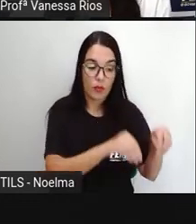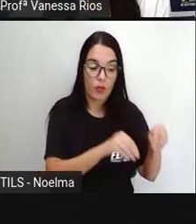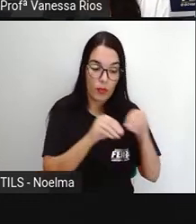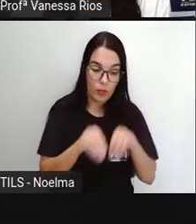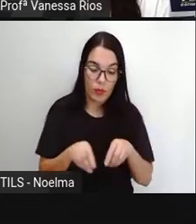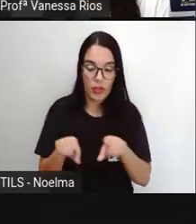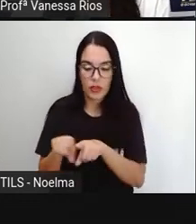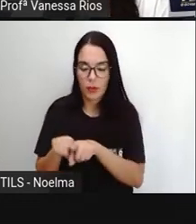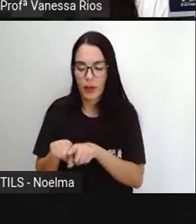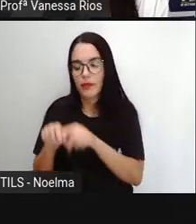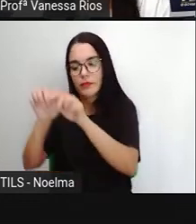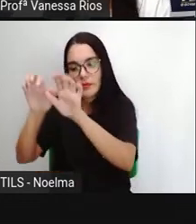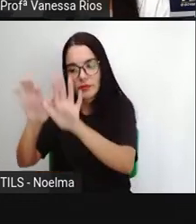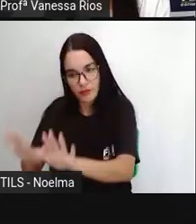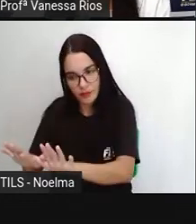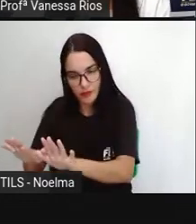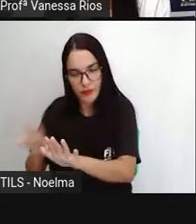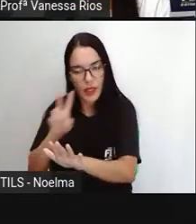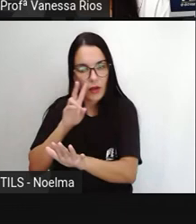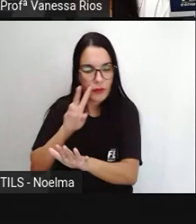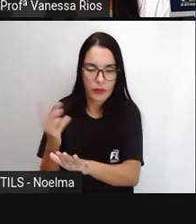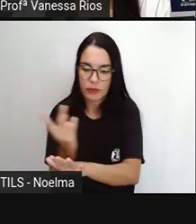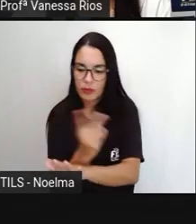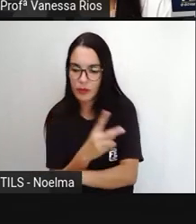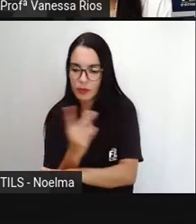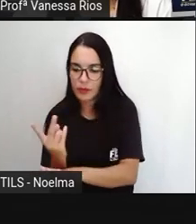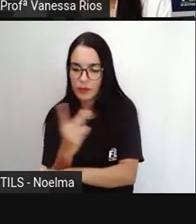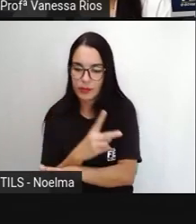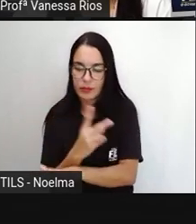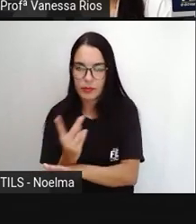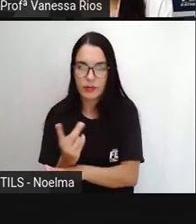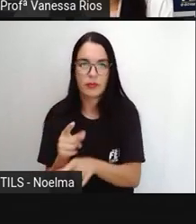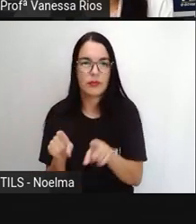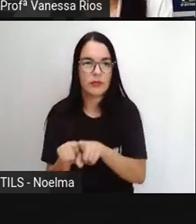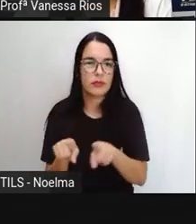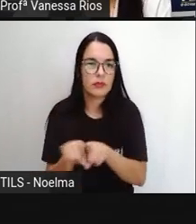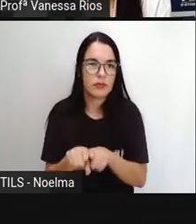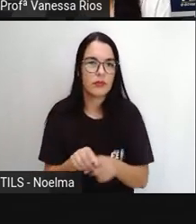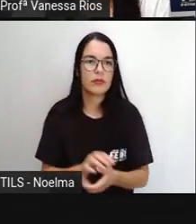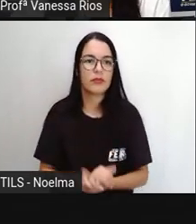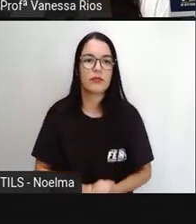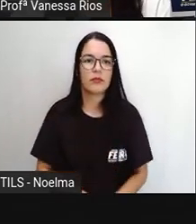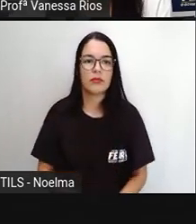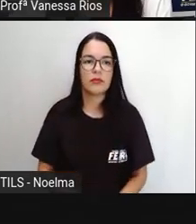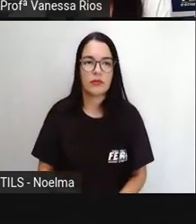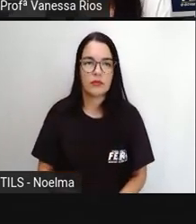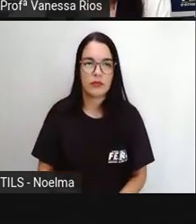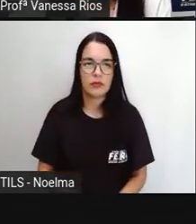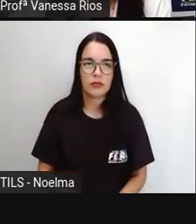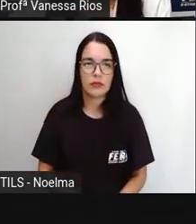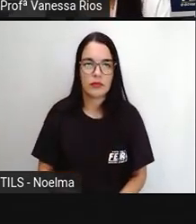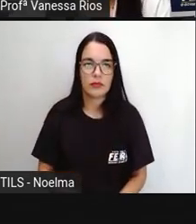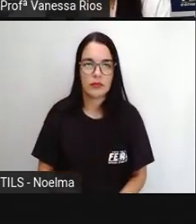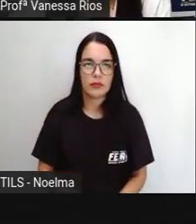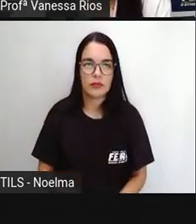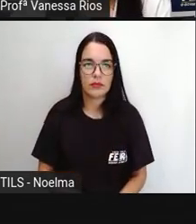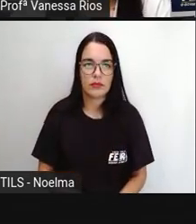do sedentarismo. A gente observou imagens retratando os homens, né, nômades e também